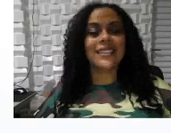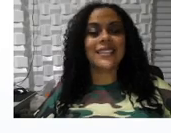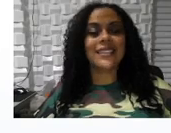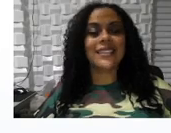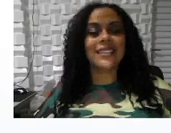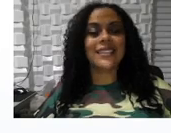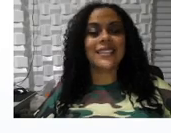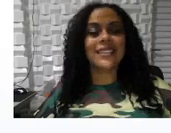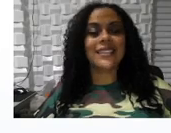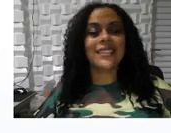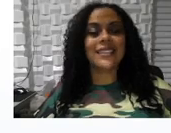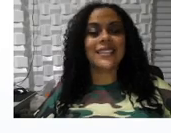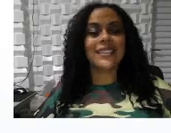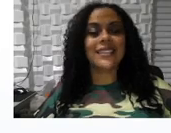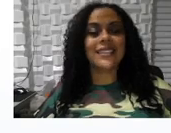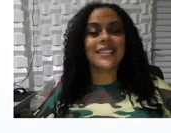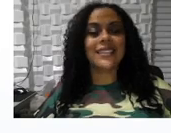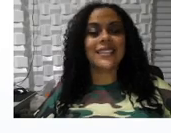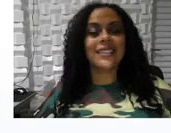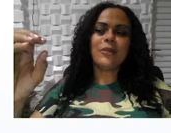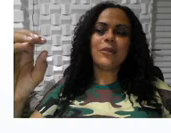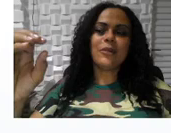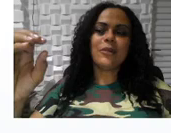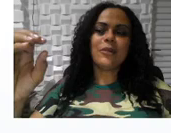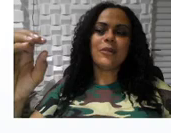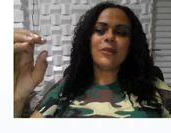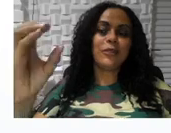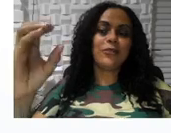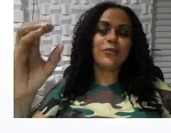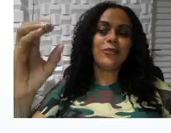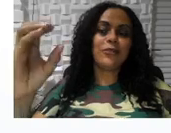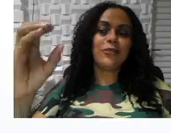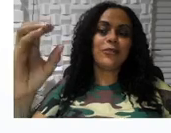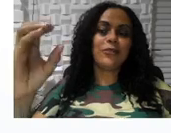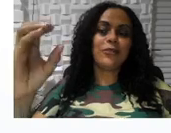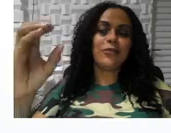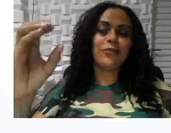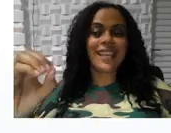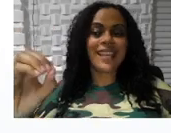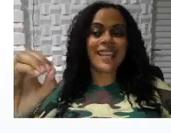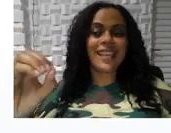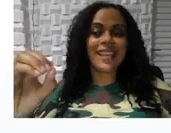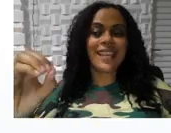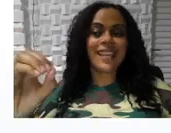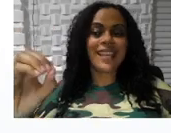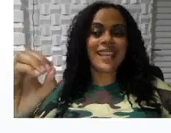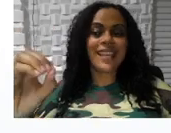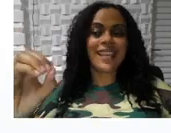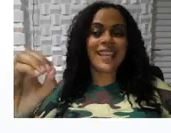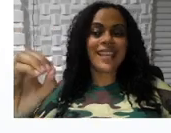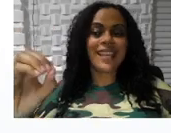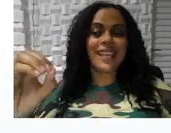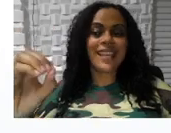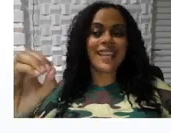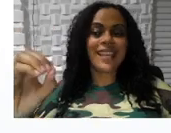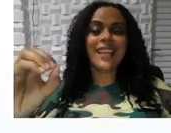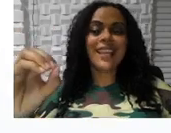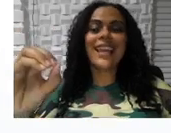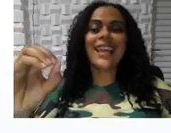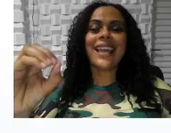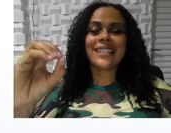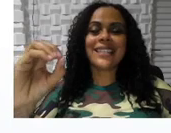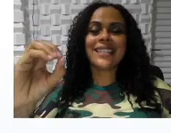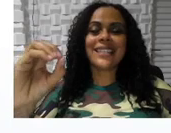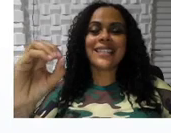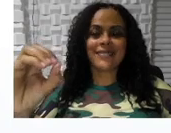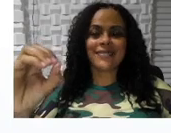0, vamos lá? Fecha a mãozinha em formato de concha, dessa forma. Que número é esse?